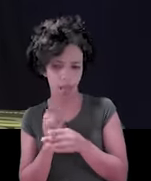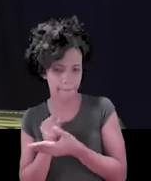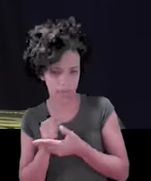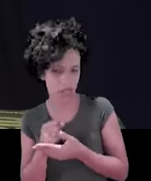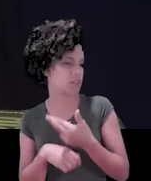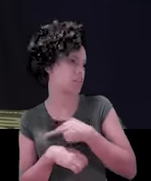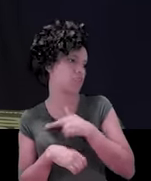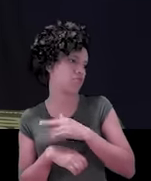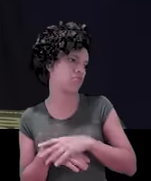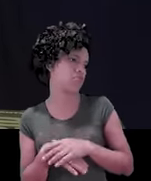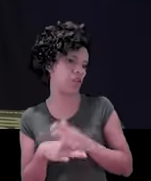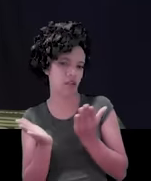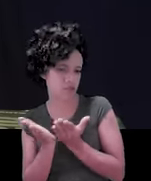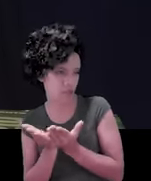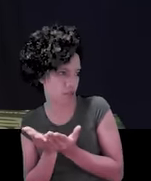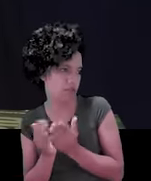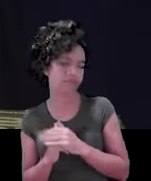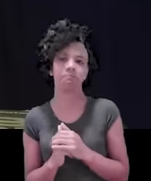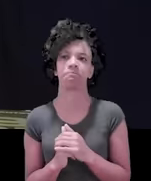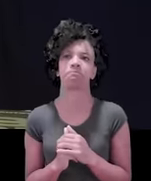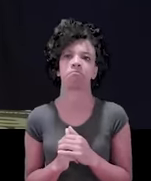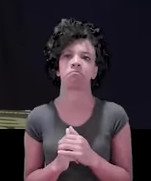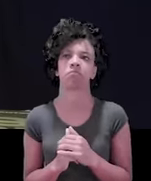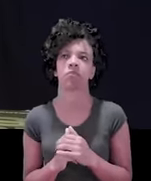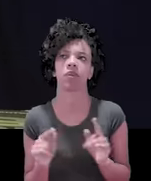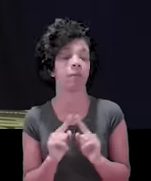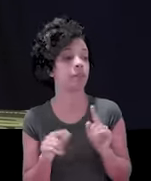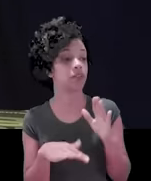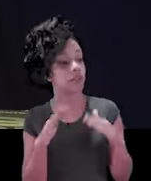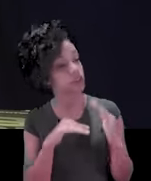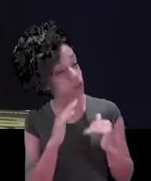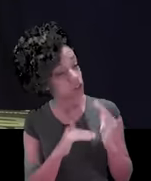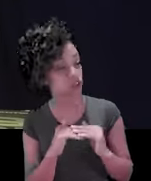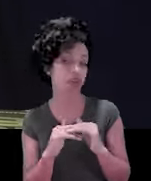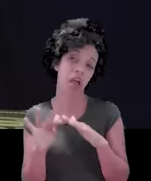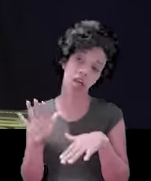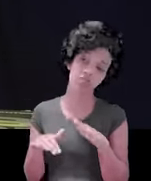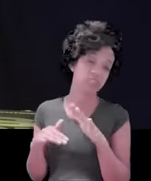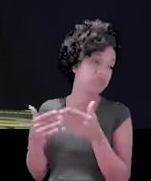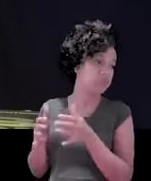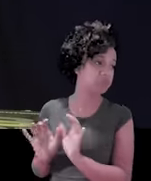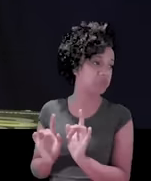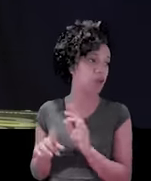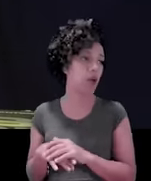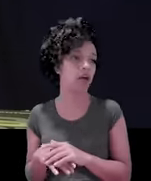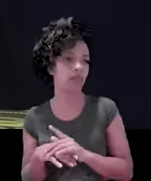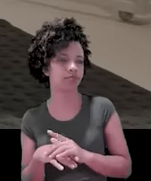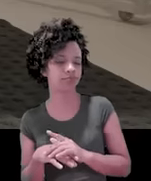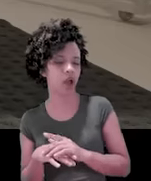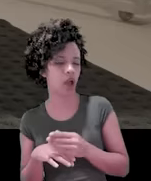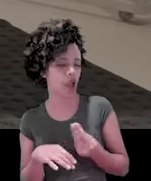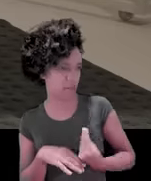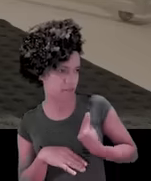leis são baseadas em princípios cristãos é às vezes se aplica a gente aplica eu passei uma parte aqui na minha vida se